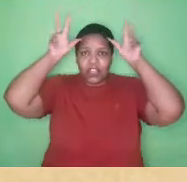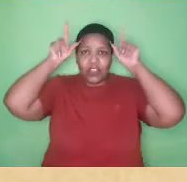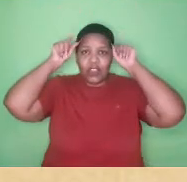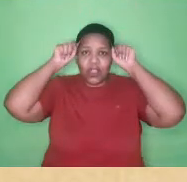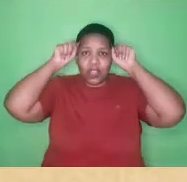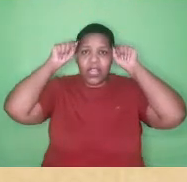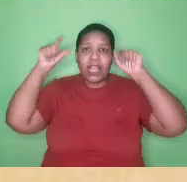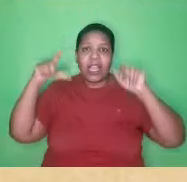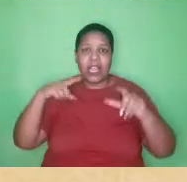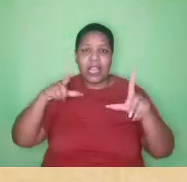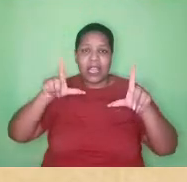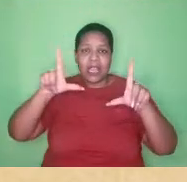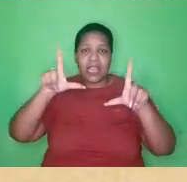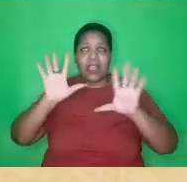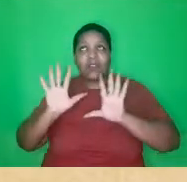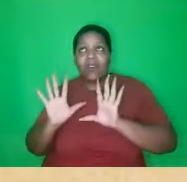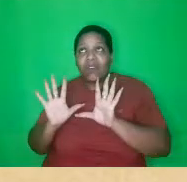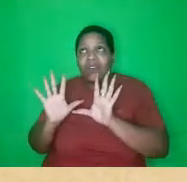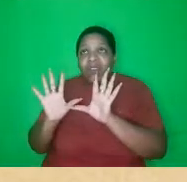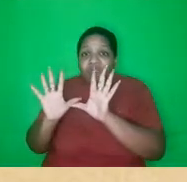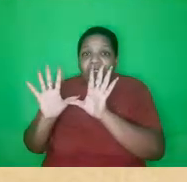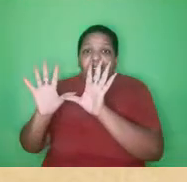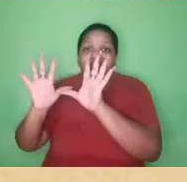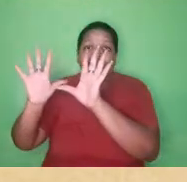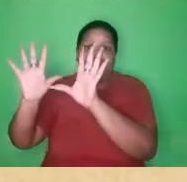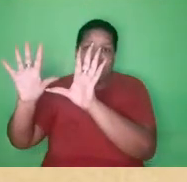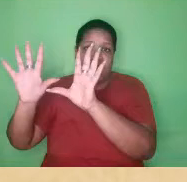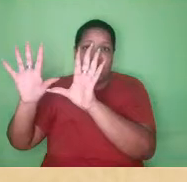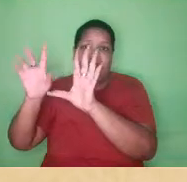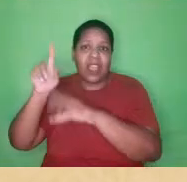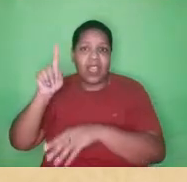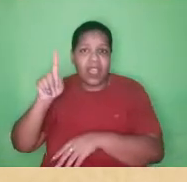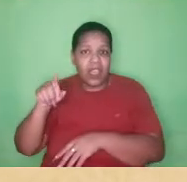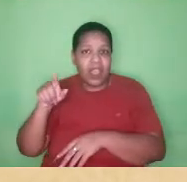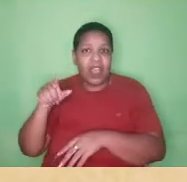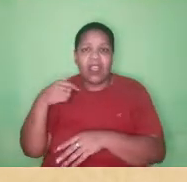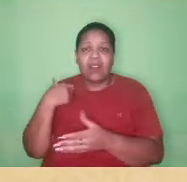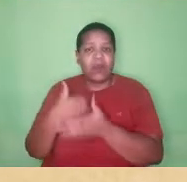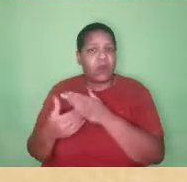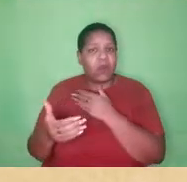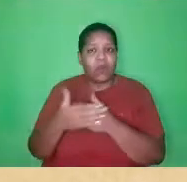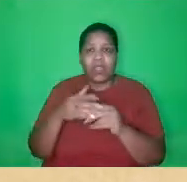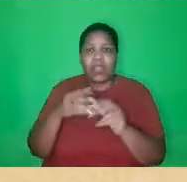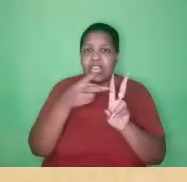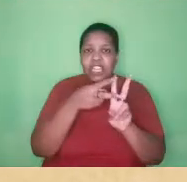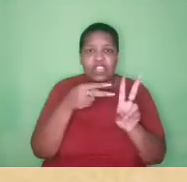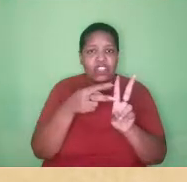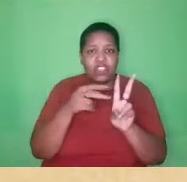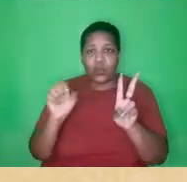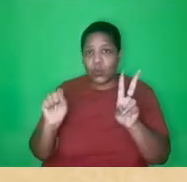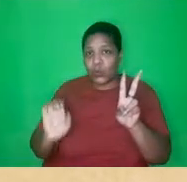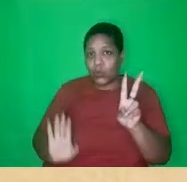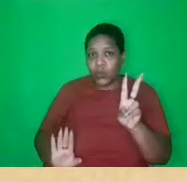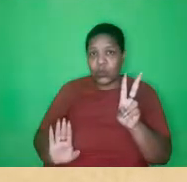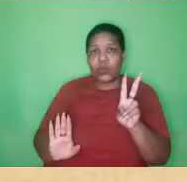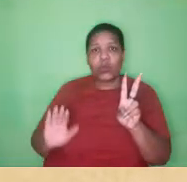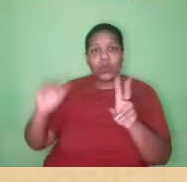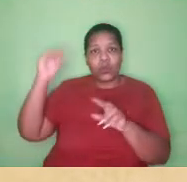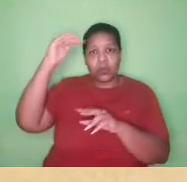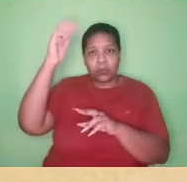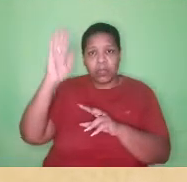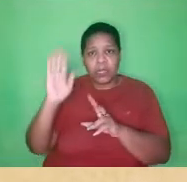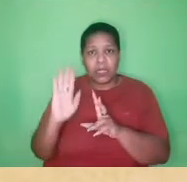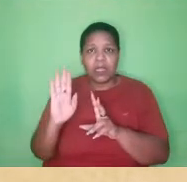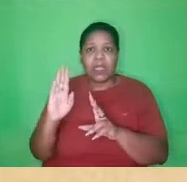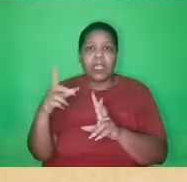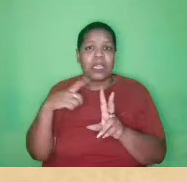Quem empurrou o índio para a Amazônia foi o Globo Repórter. Você tem índios em qualquer... Você tem índios no sul do Brasil, você tem índios